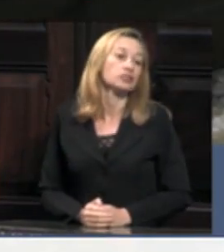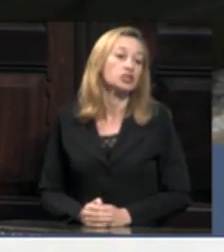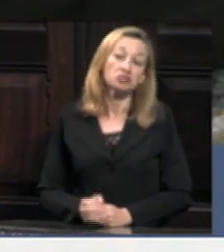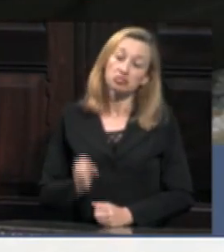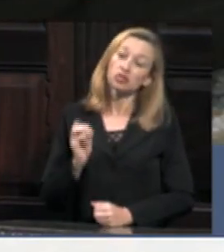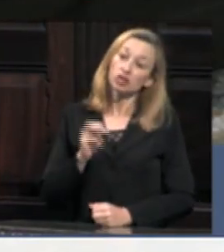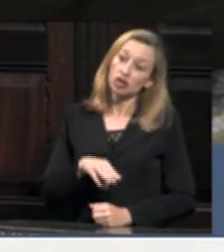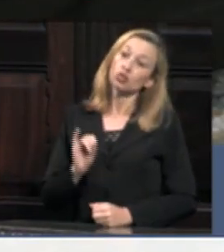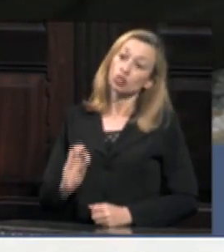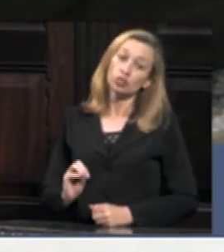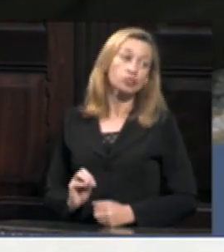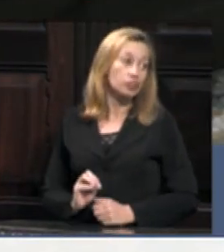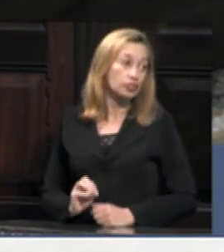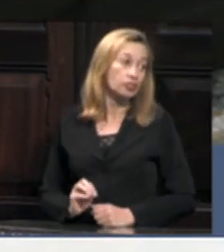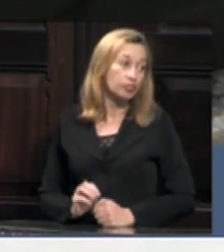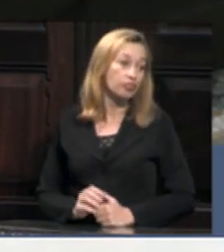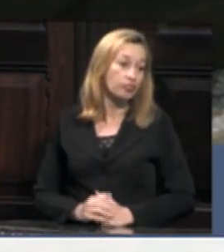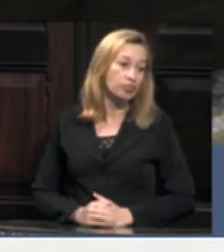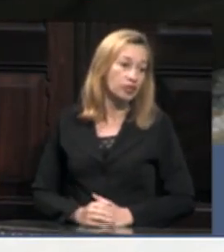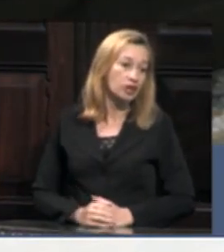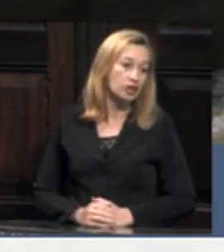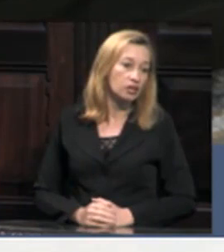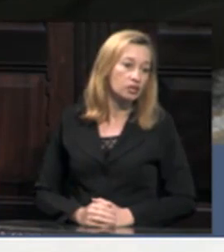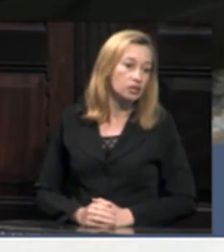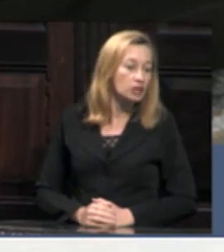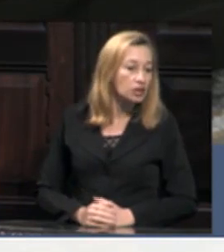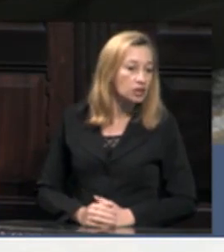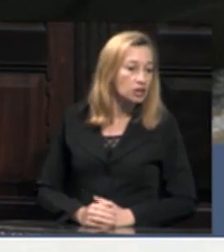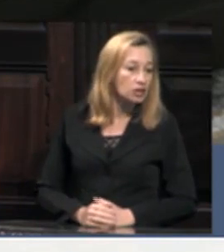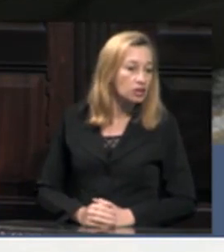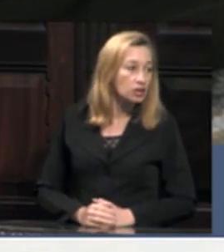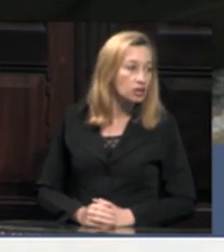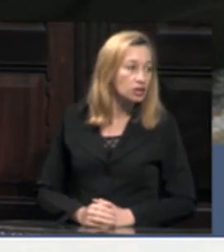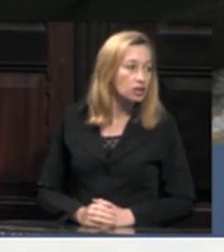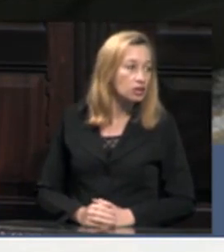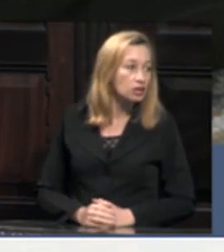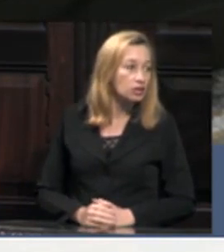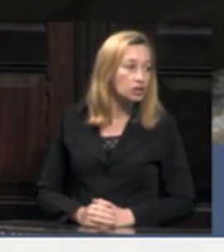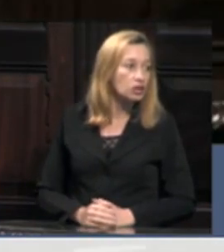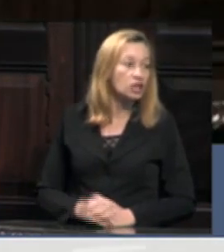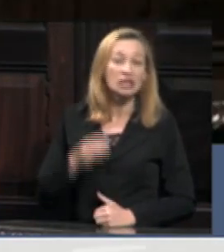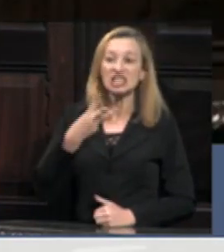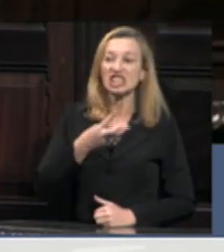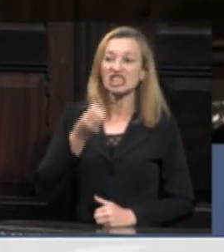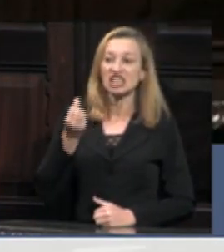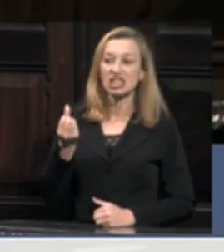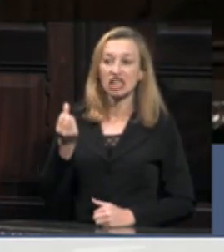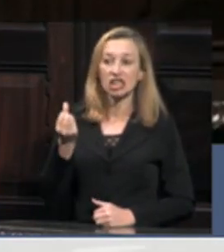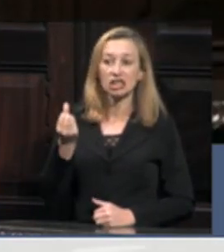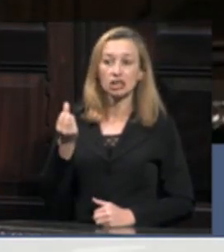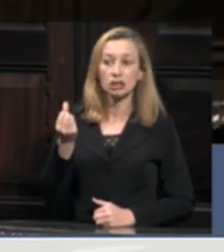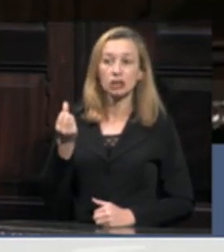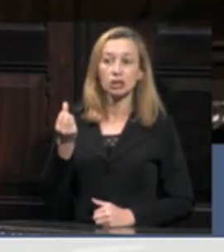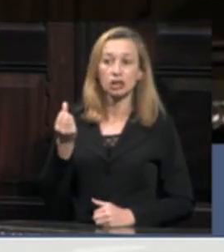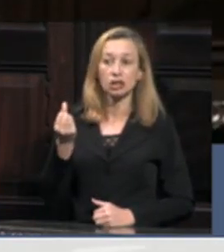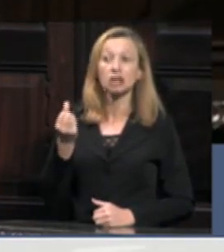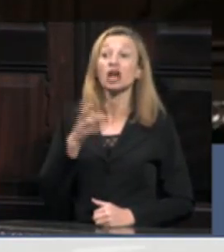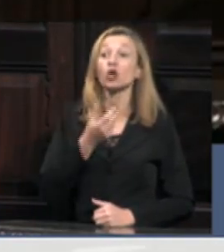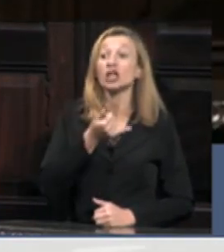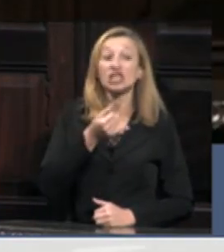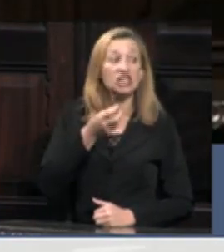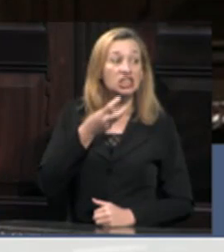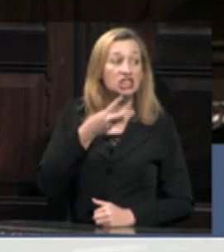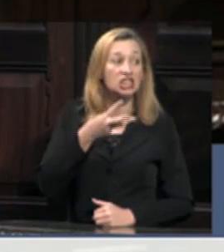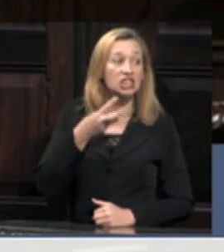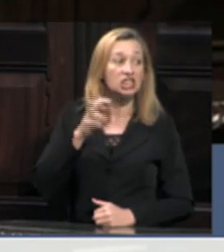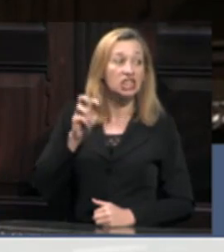em plenário. São necessários 46 votos pela derrubada do veto. 36. Sim, 36. 35. Sim. Por isso